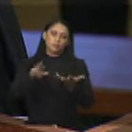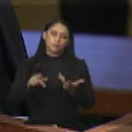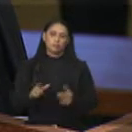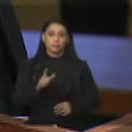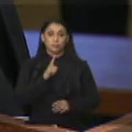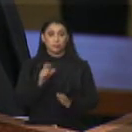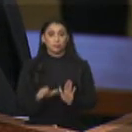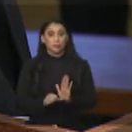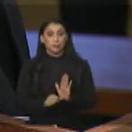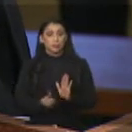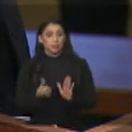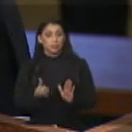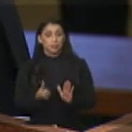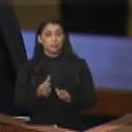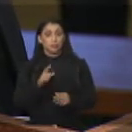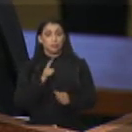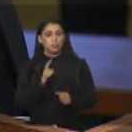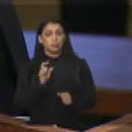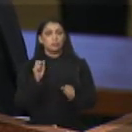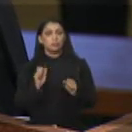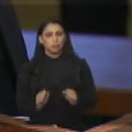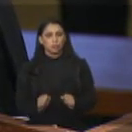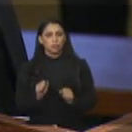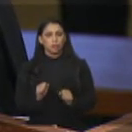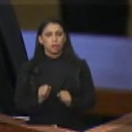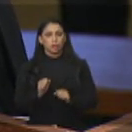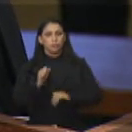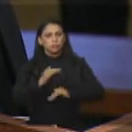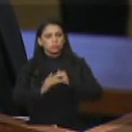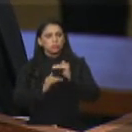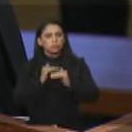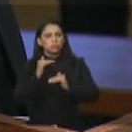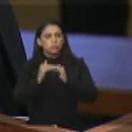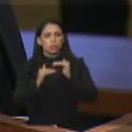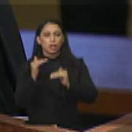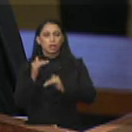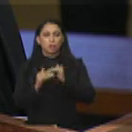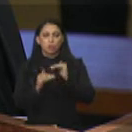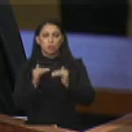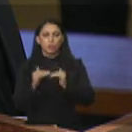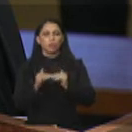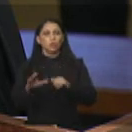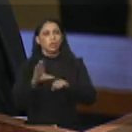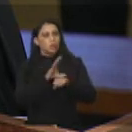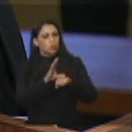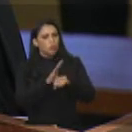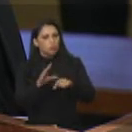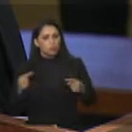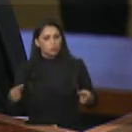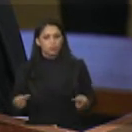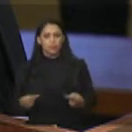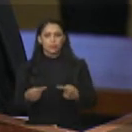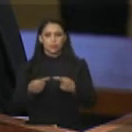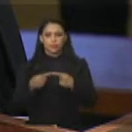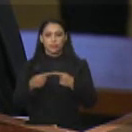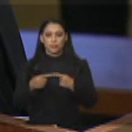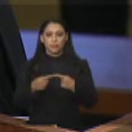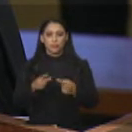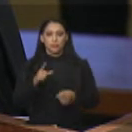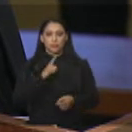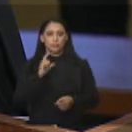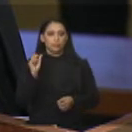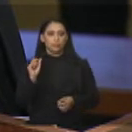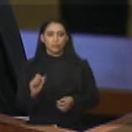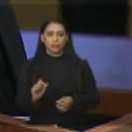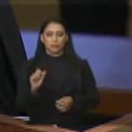Primeiro, por contribuir para a construção de uma dogmática constitucionalmente adequada para o que se tem chamado de